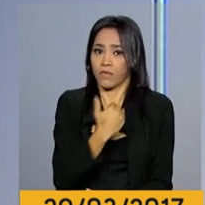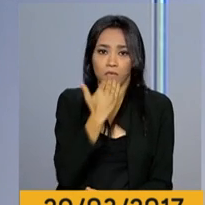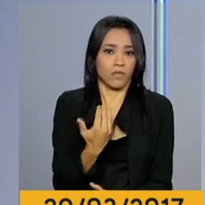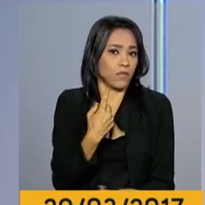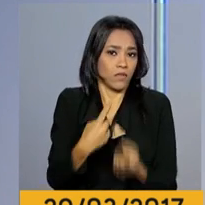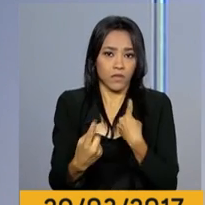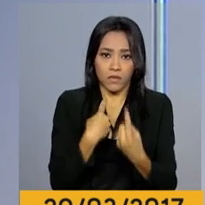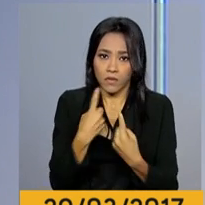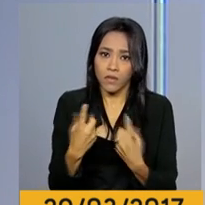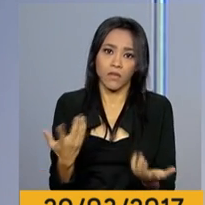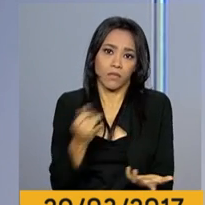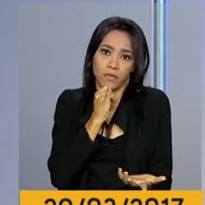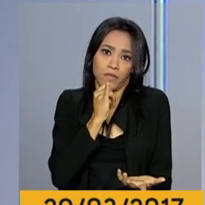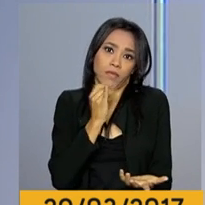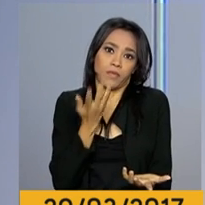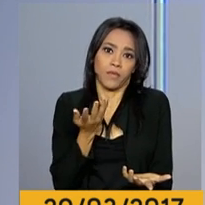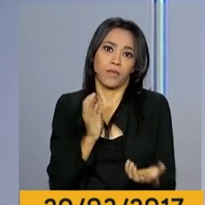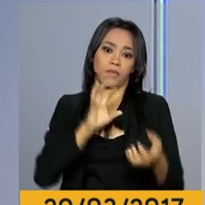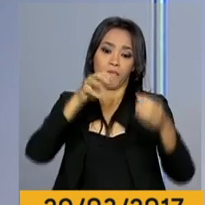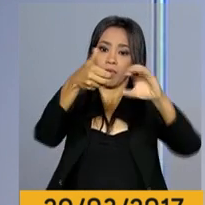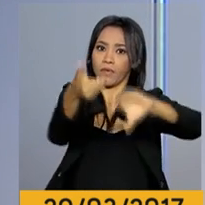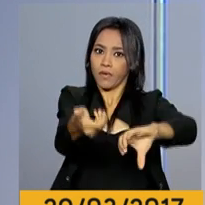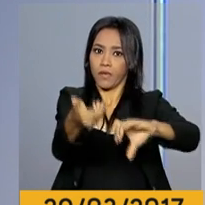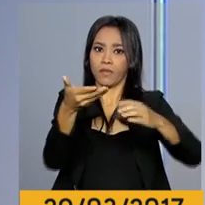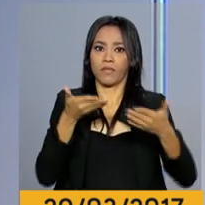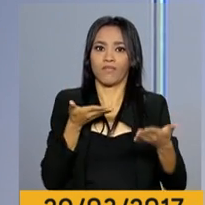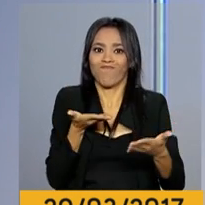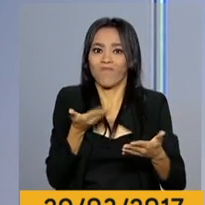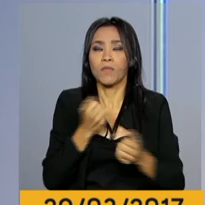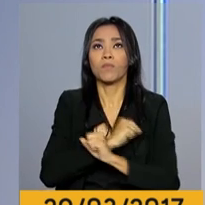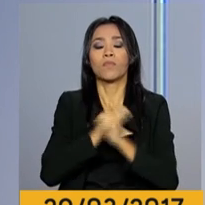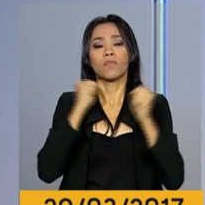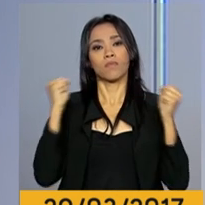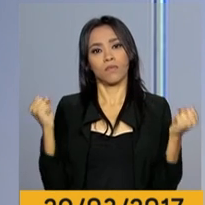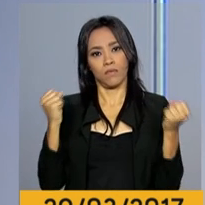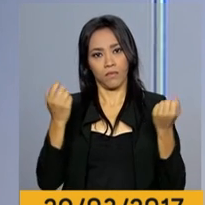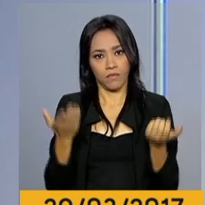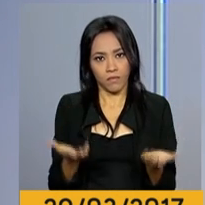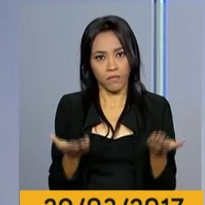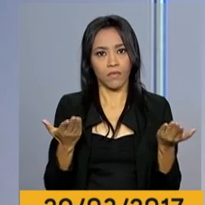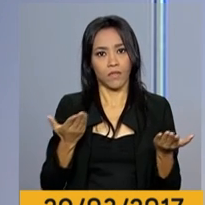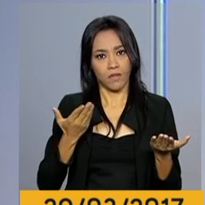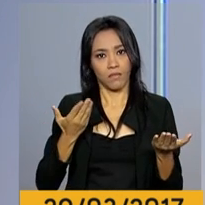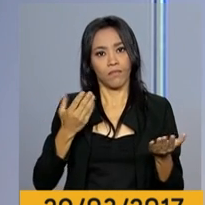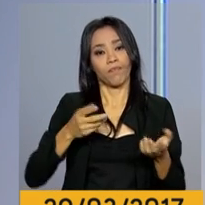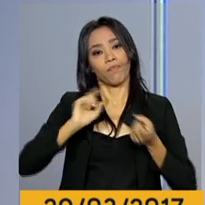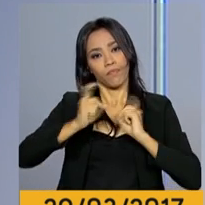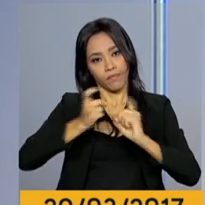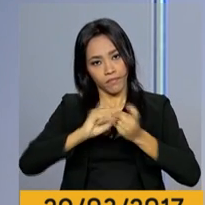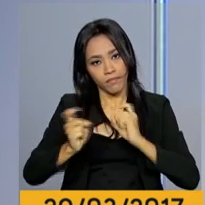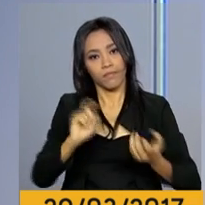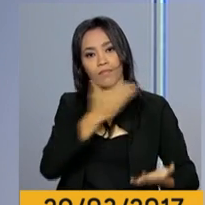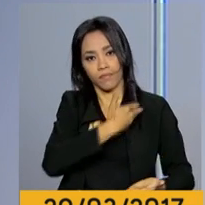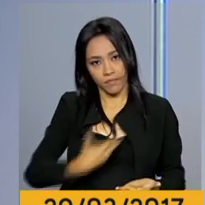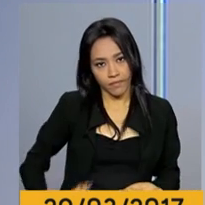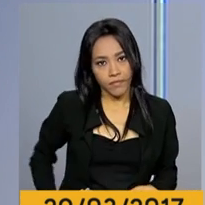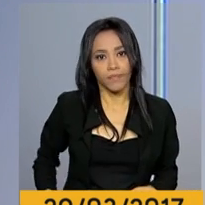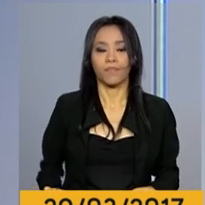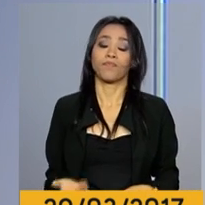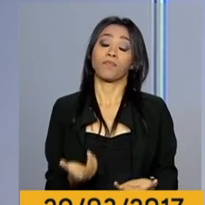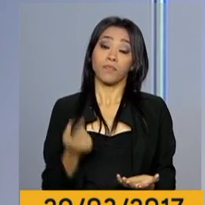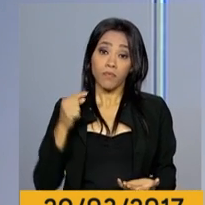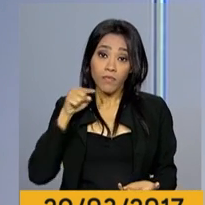como o congresso nacional seria impossível conduzir o país este diálogo